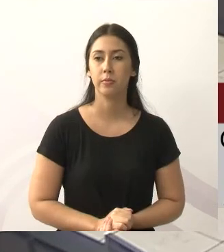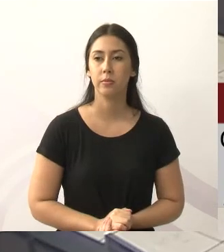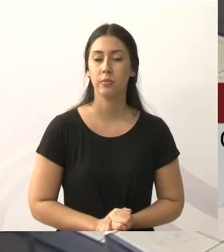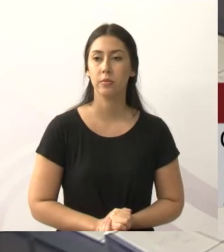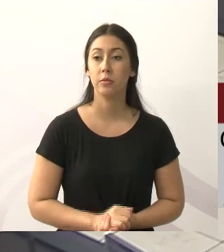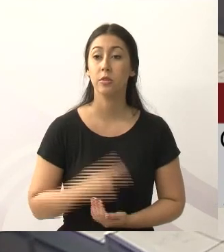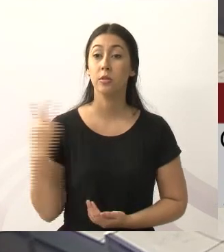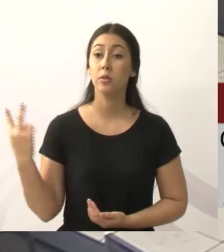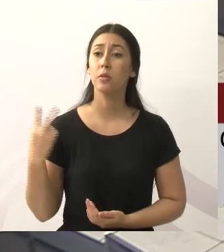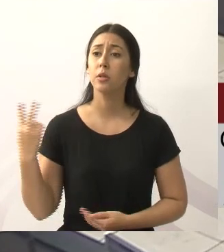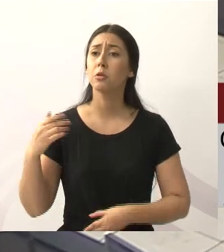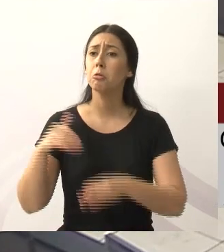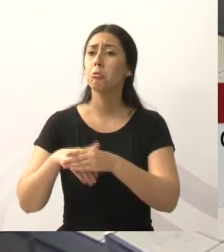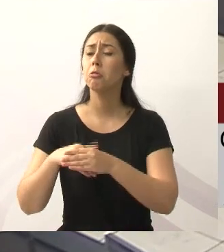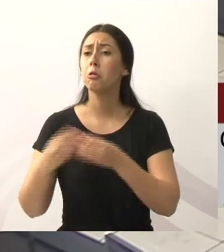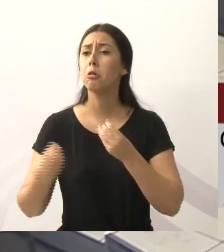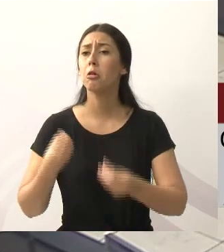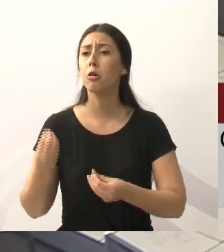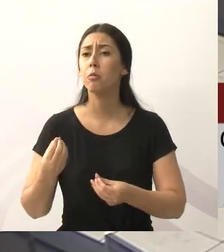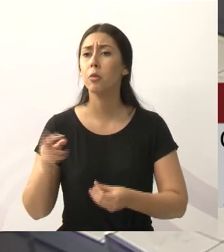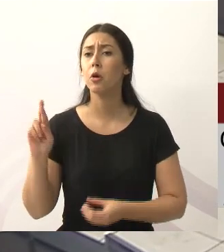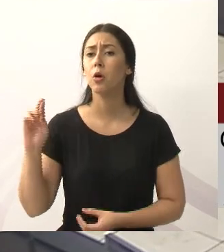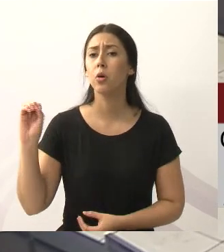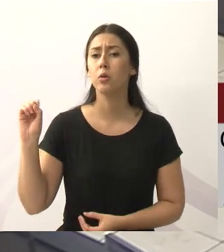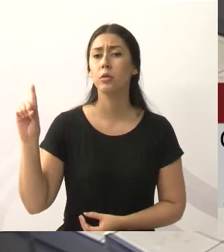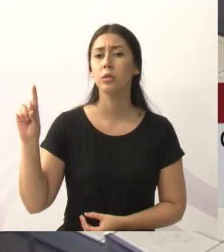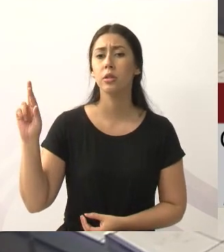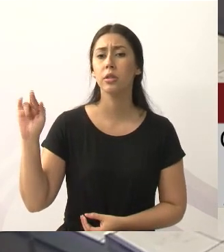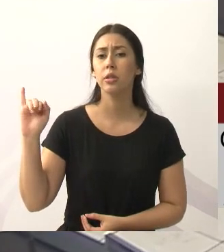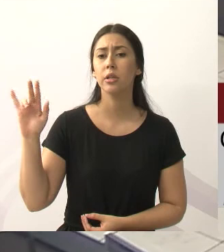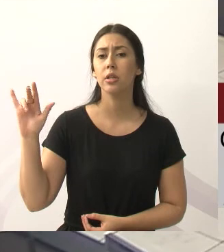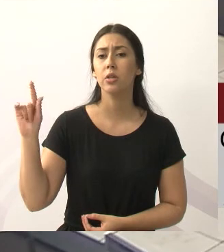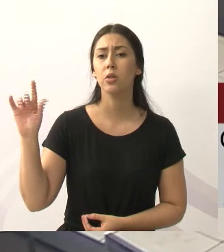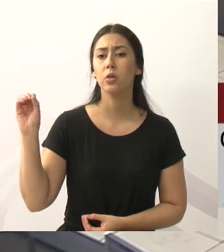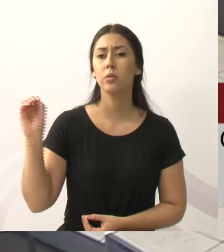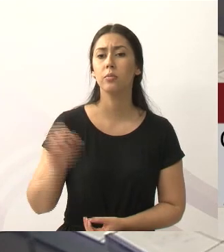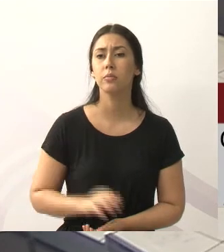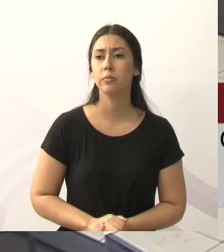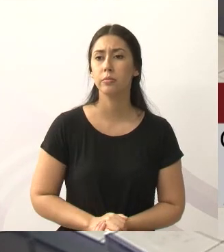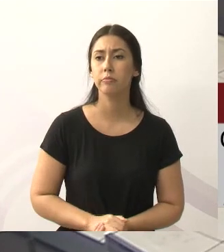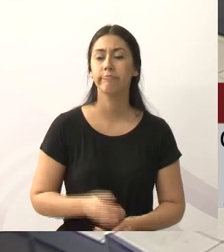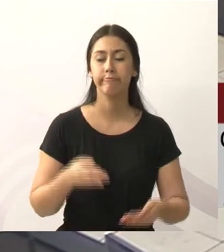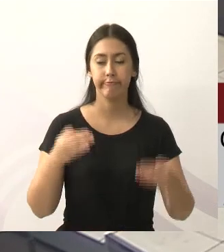Como vota o vereador Dr. Rodrigo Salomão? Favorável.